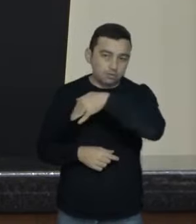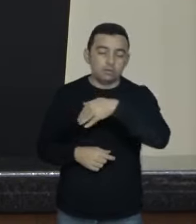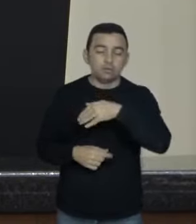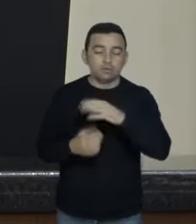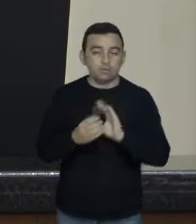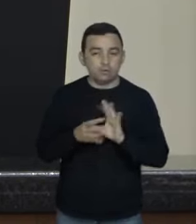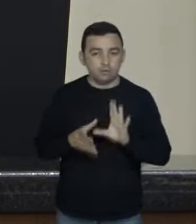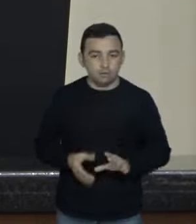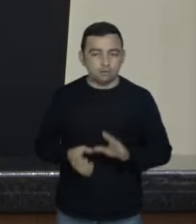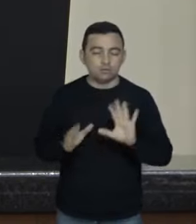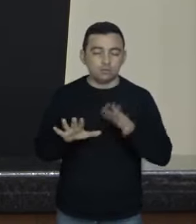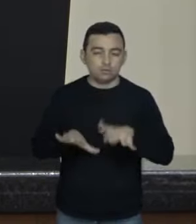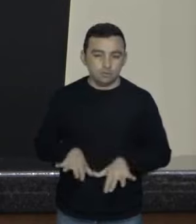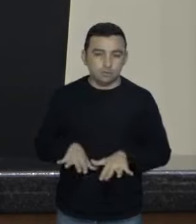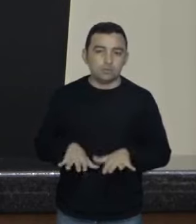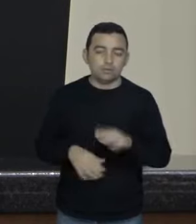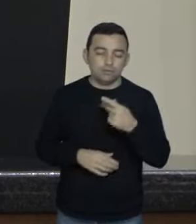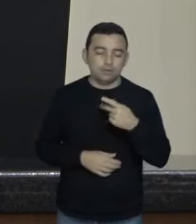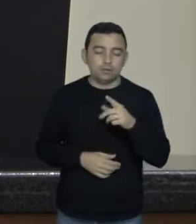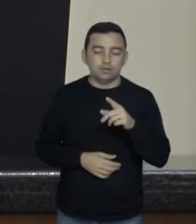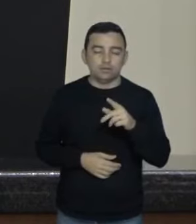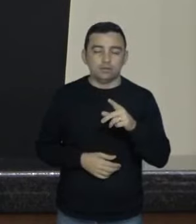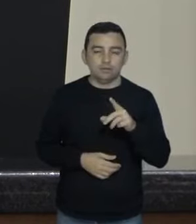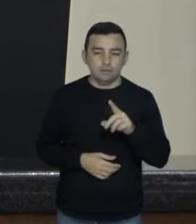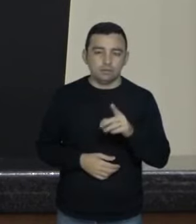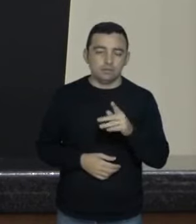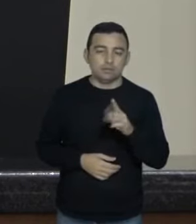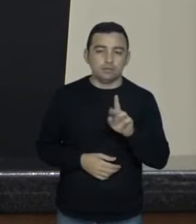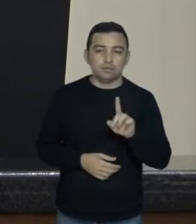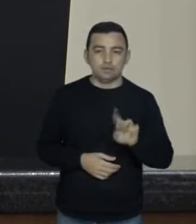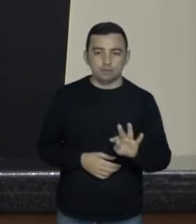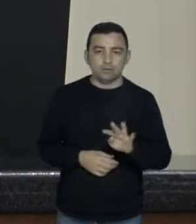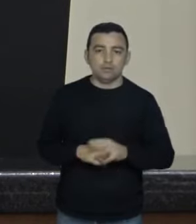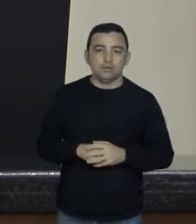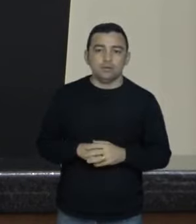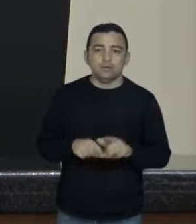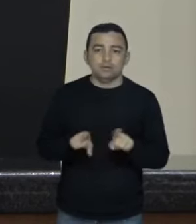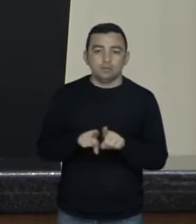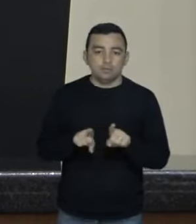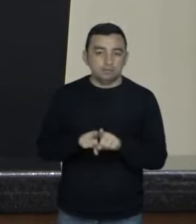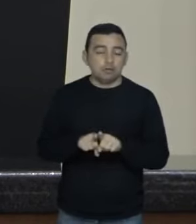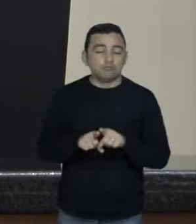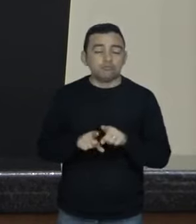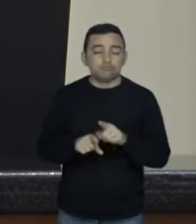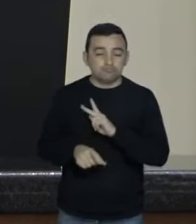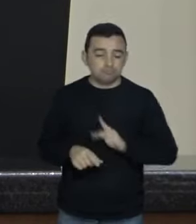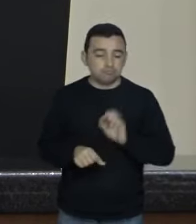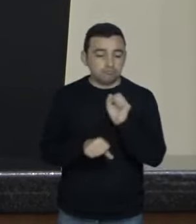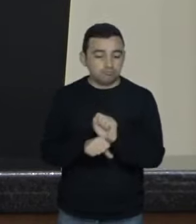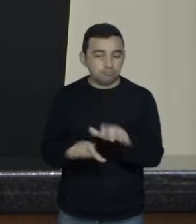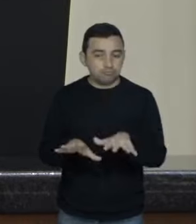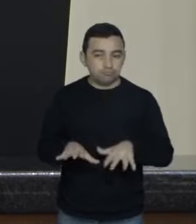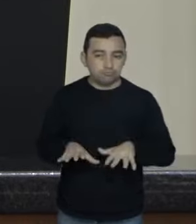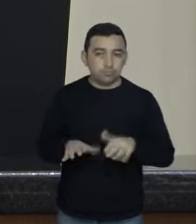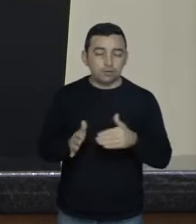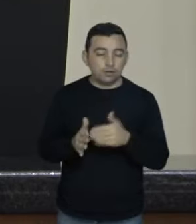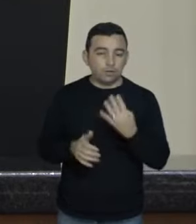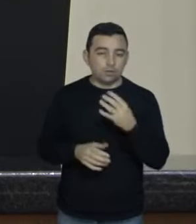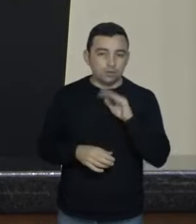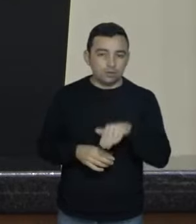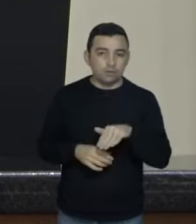igualdade PT e PDT continua o senhor presidente Suspendeu a sessão até às 16 horas reaberta a sessão o senhor presidente